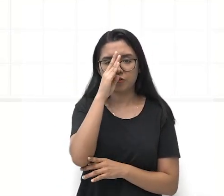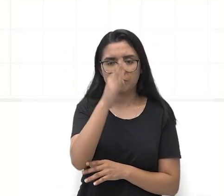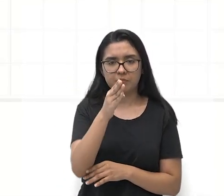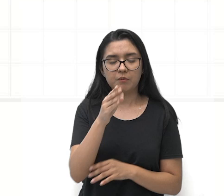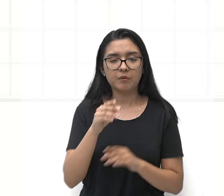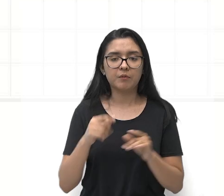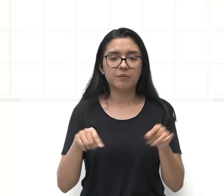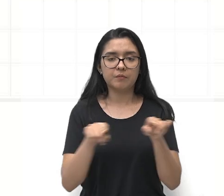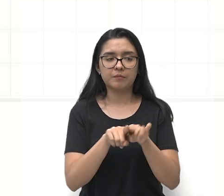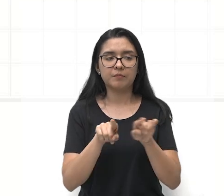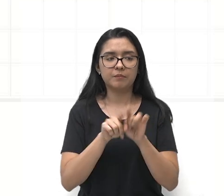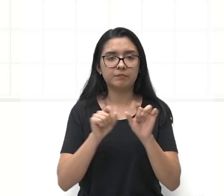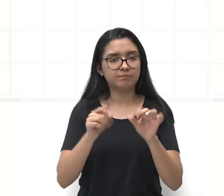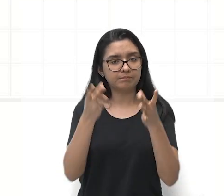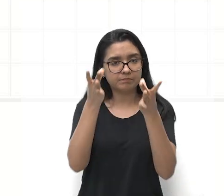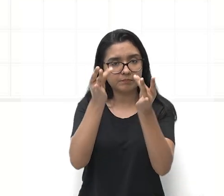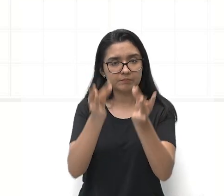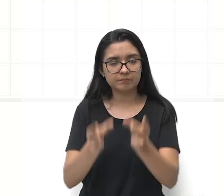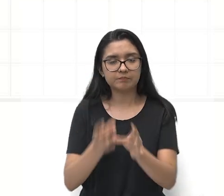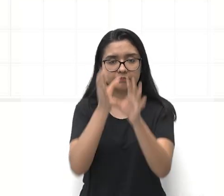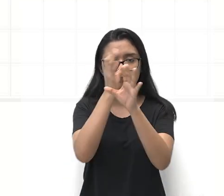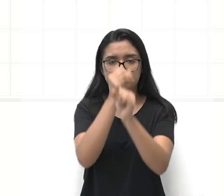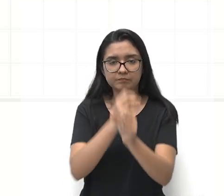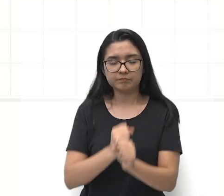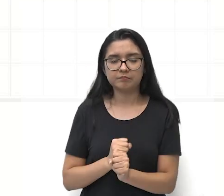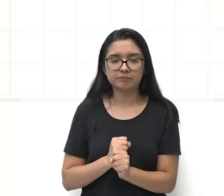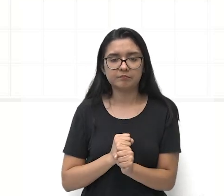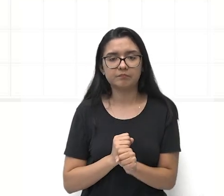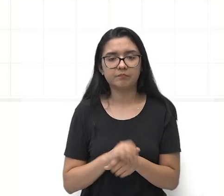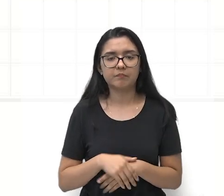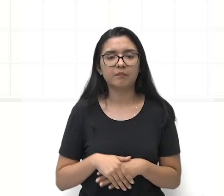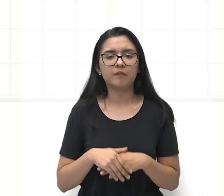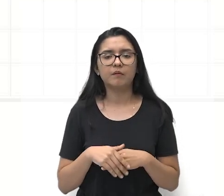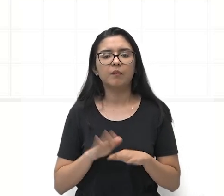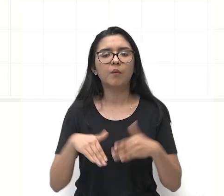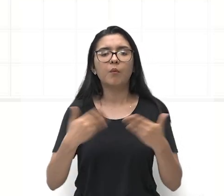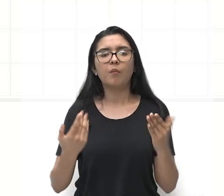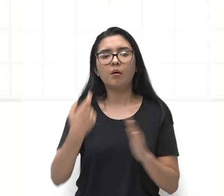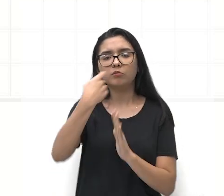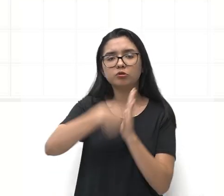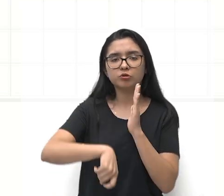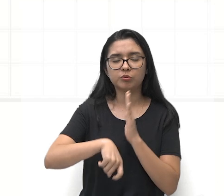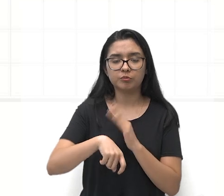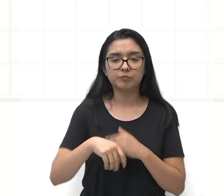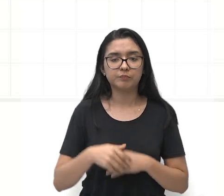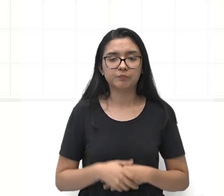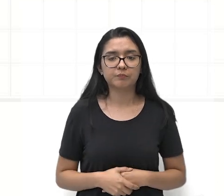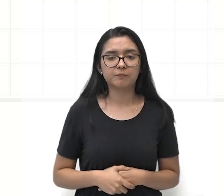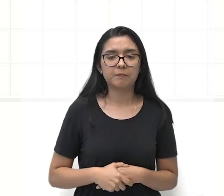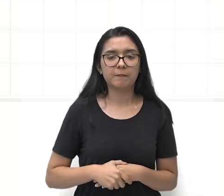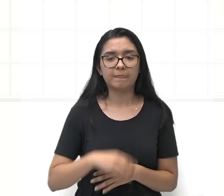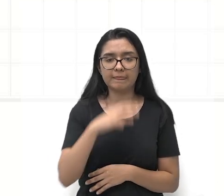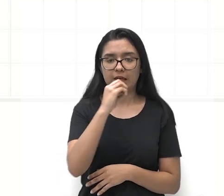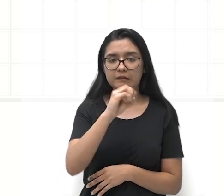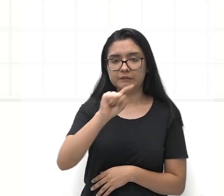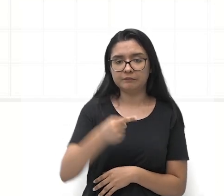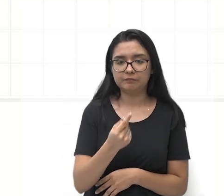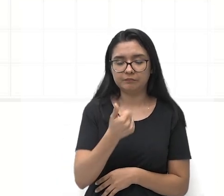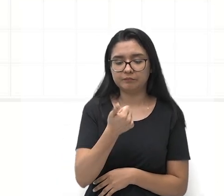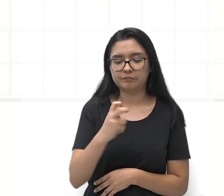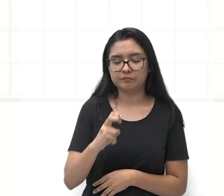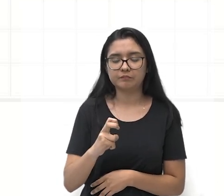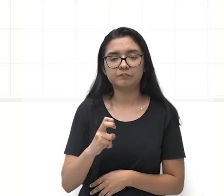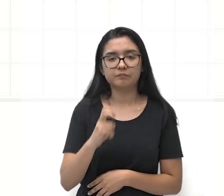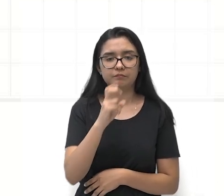desmiuçar aqui. Vamos, né? Quem vai ser o nosso desconto? O nosso desconto vai ser